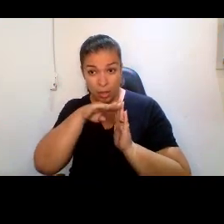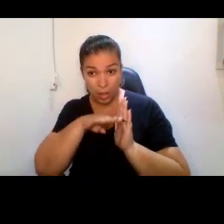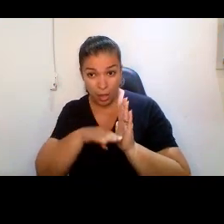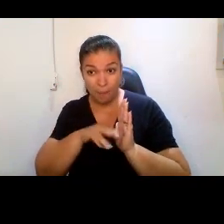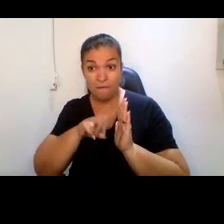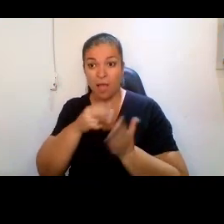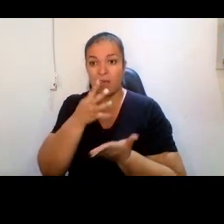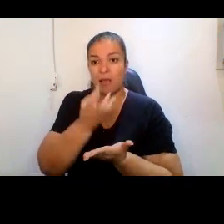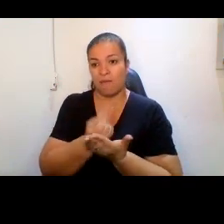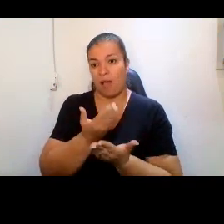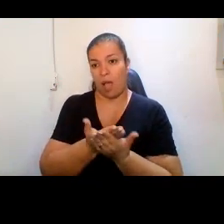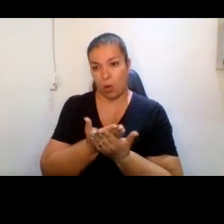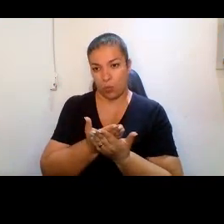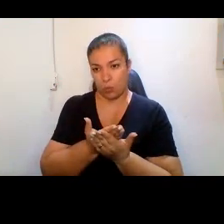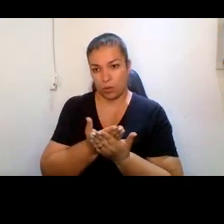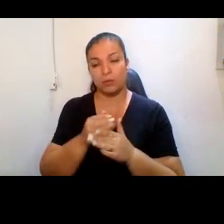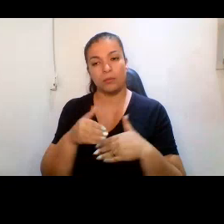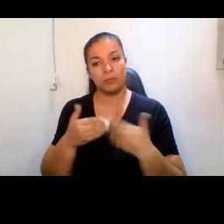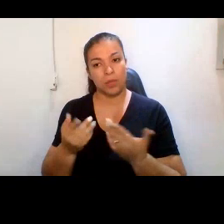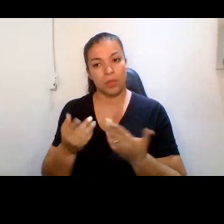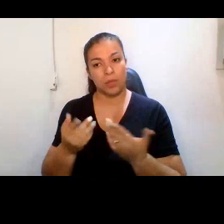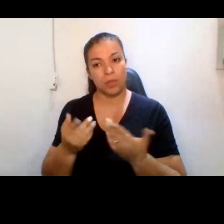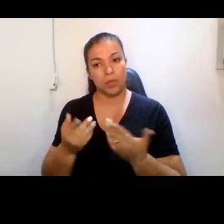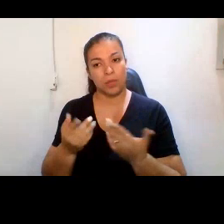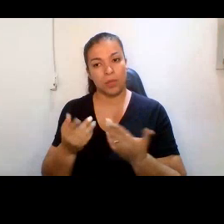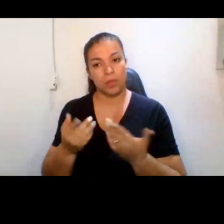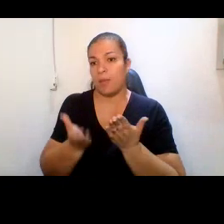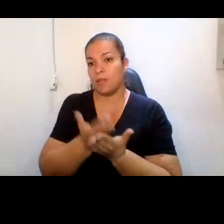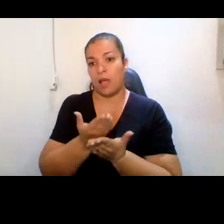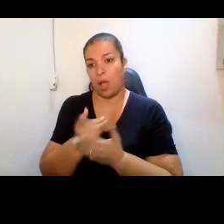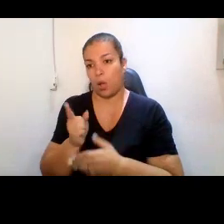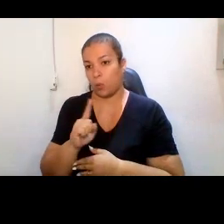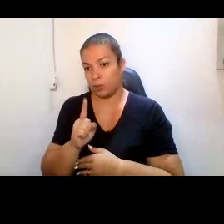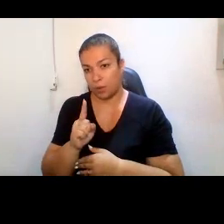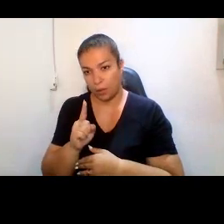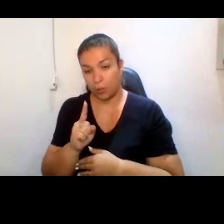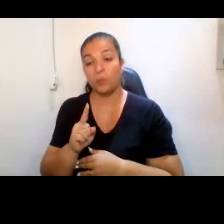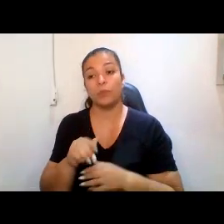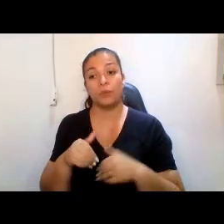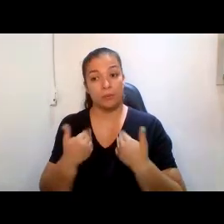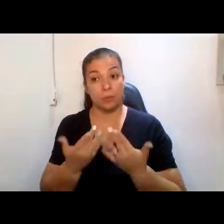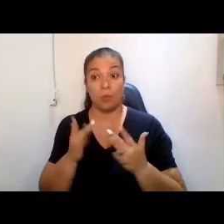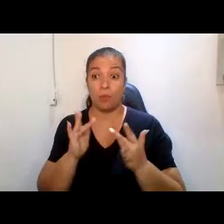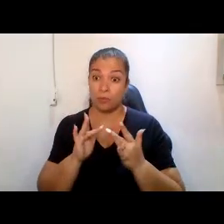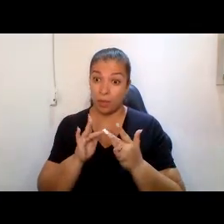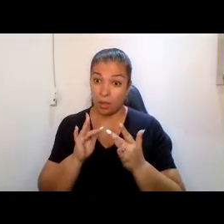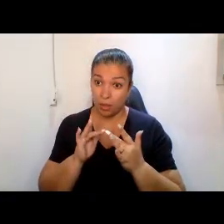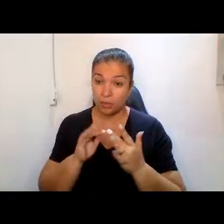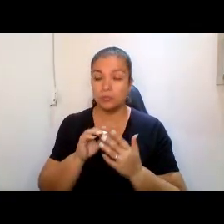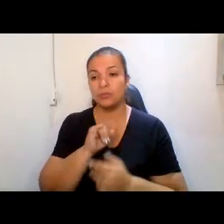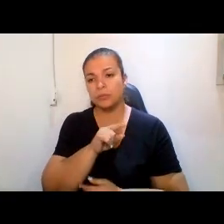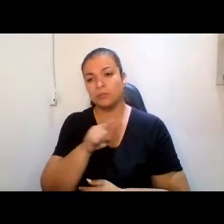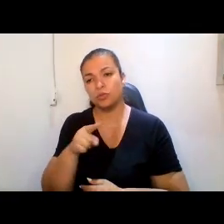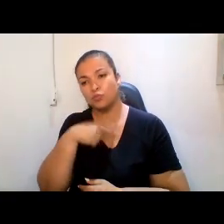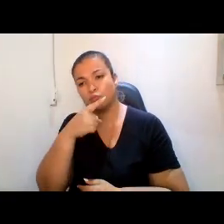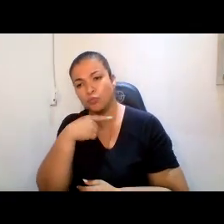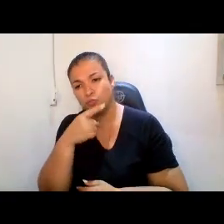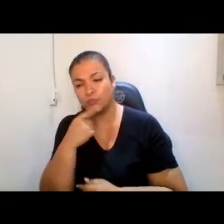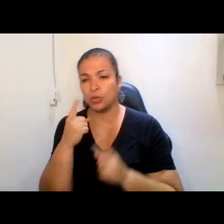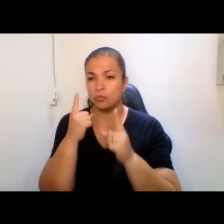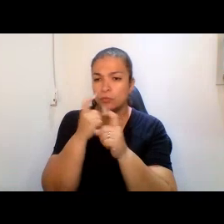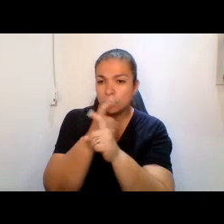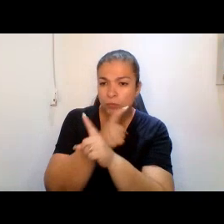vocês não vão ficar sem as aulas. E aí, o contato, caso vocês tenham alguma dúvida, alguma dificuldade, vocês vão